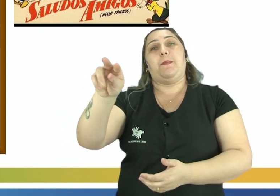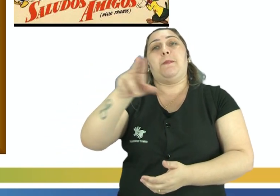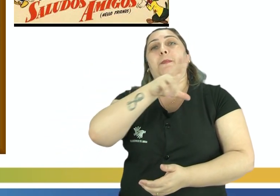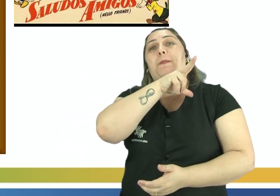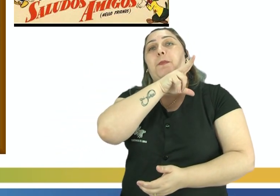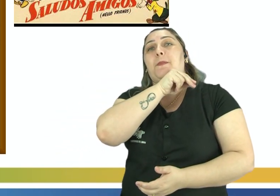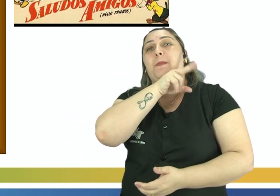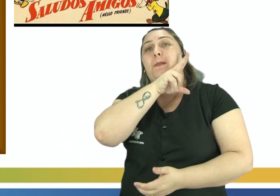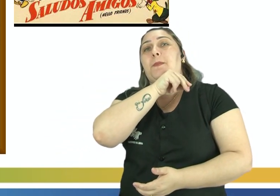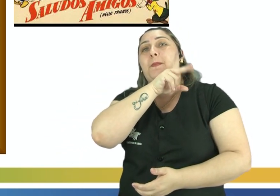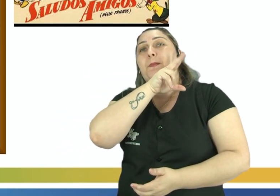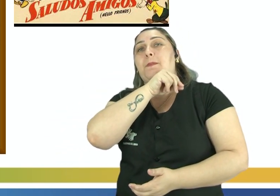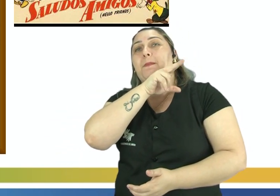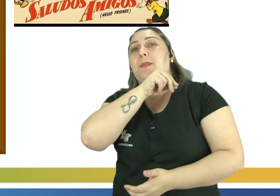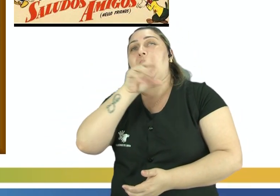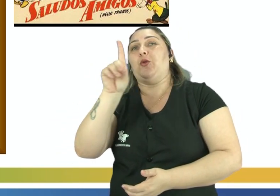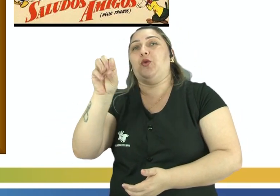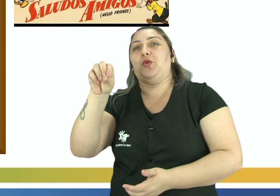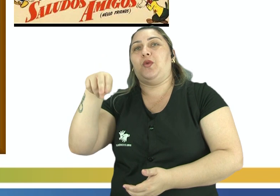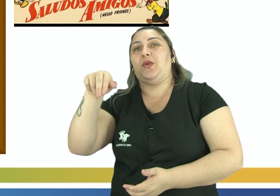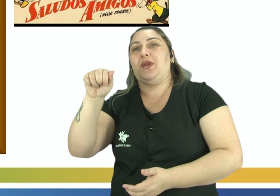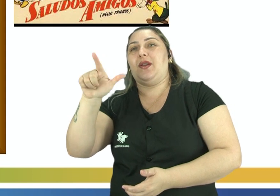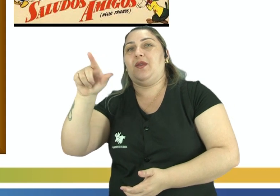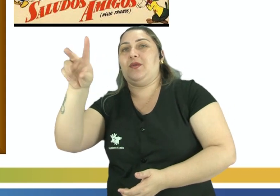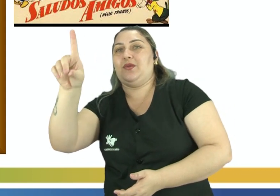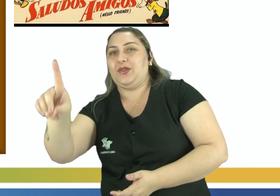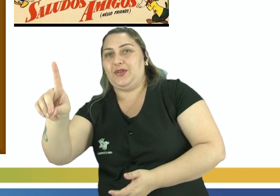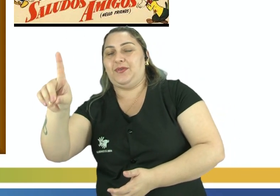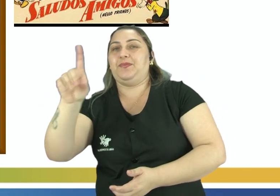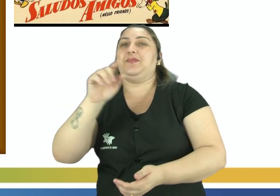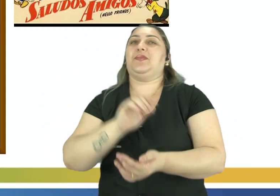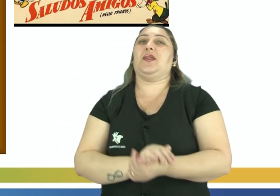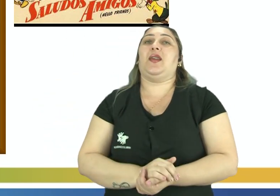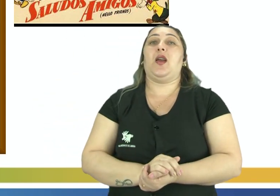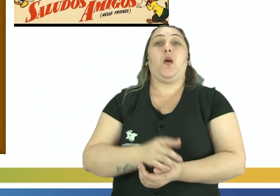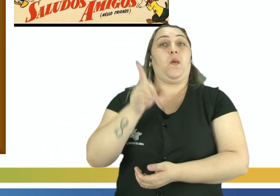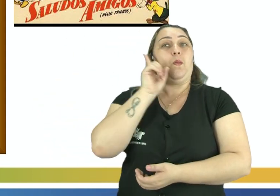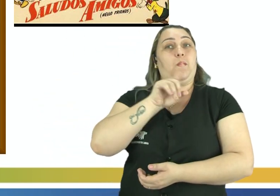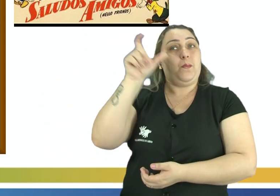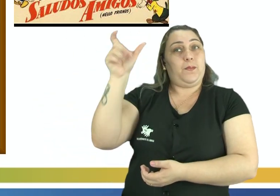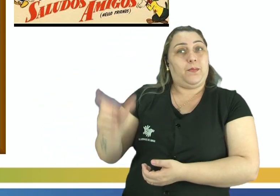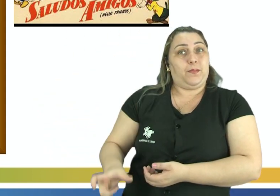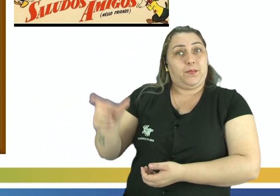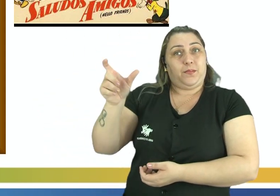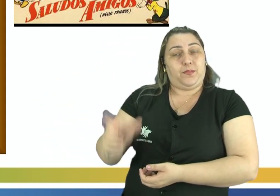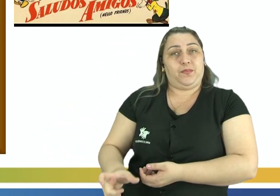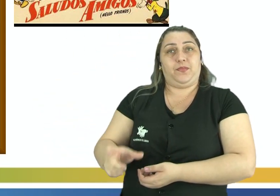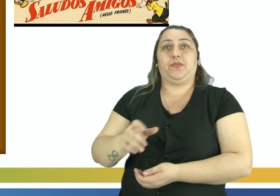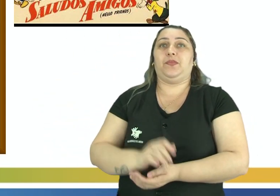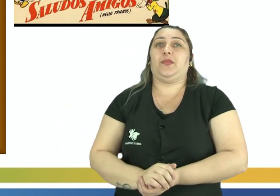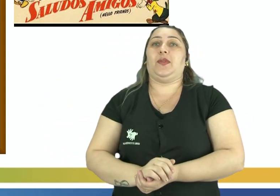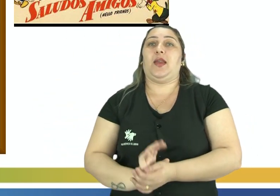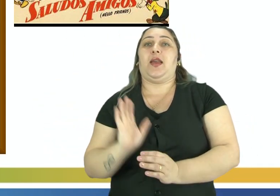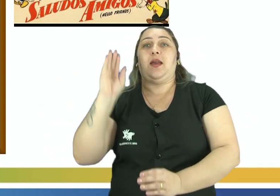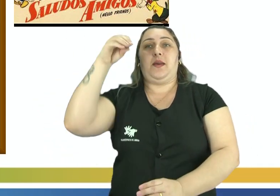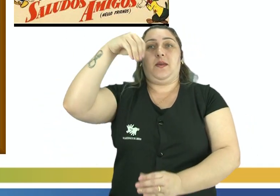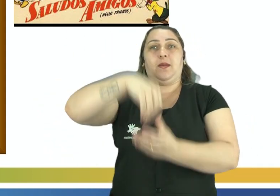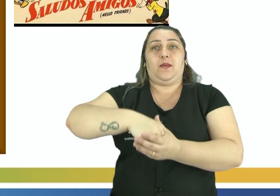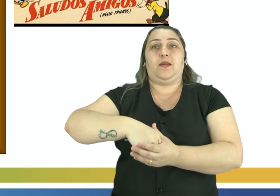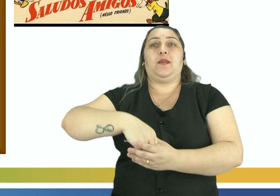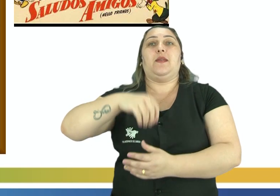mais é do que o contraponto, ou seja, um americano que está nos Estados